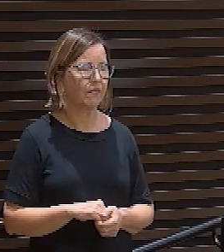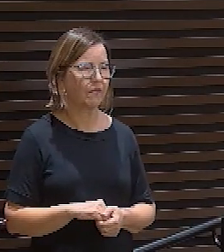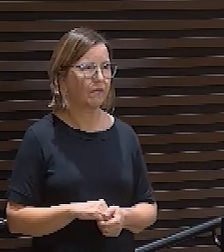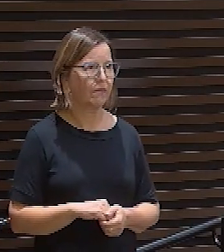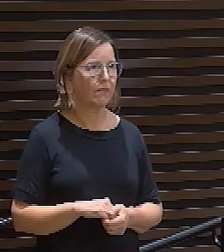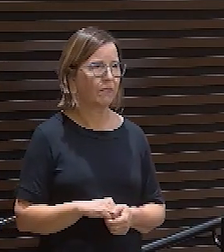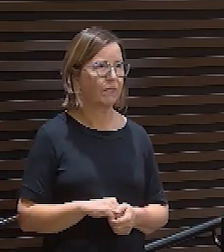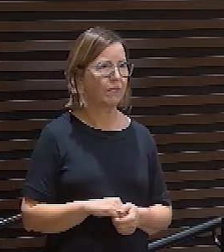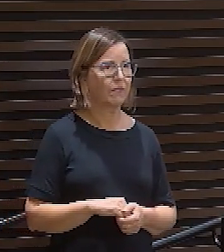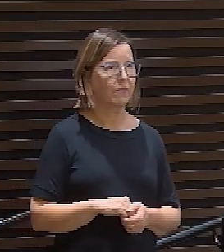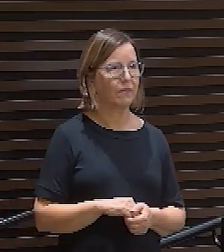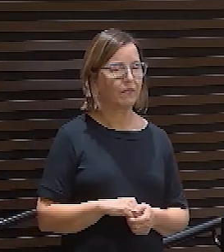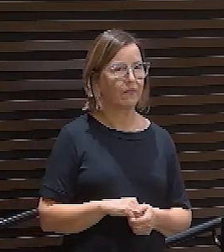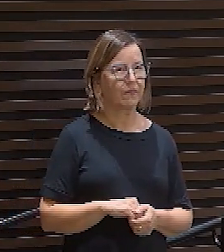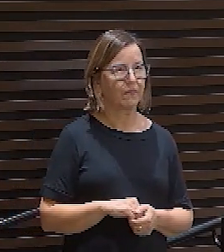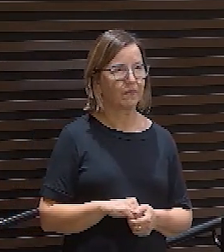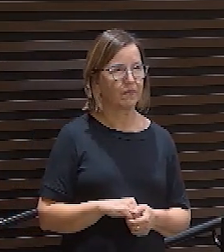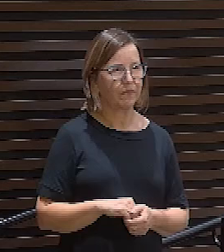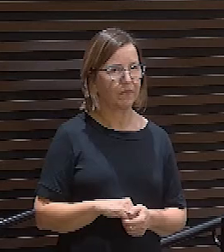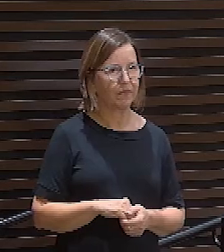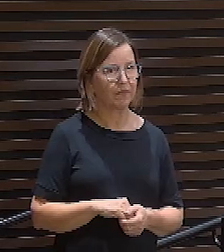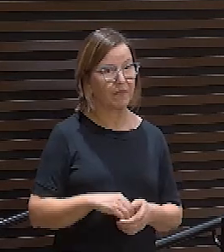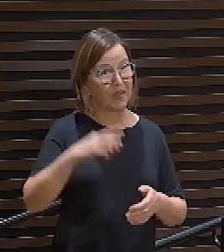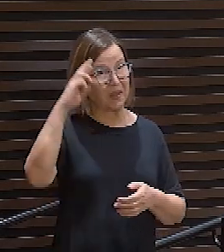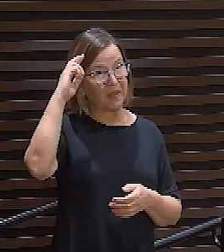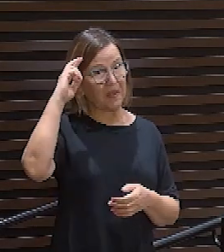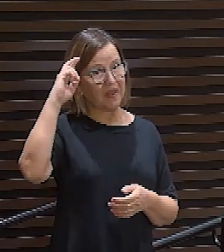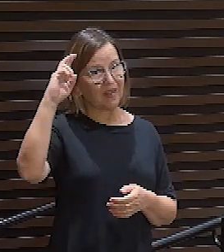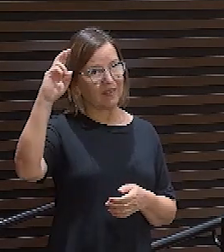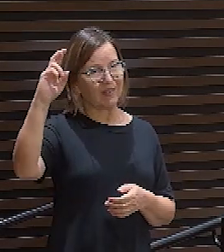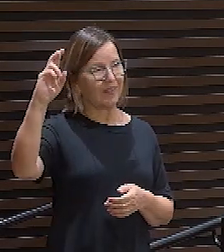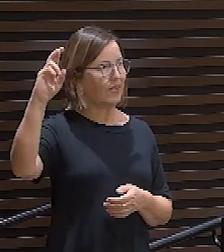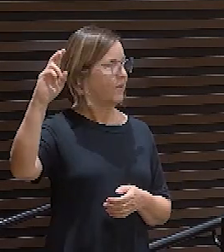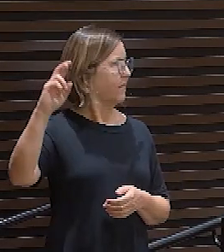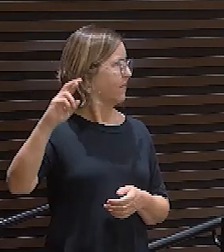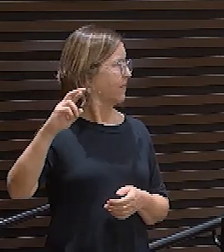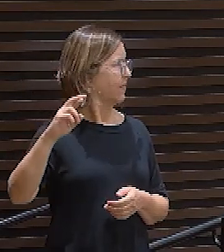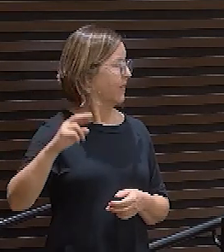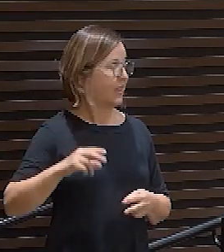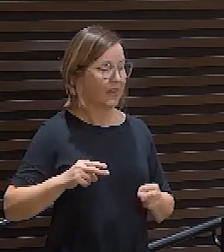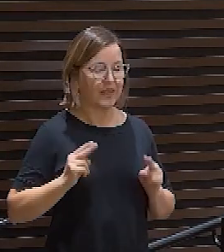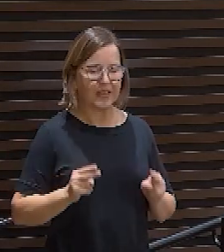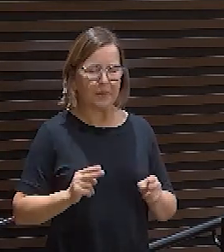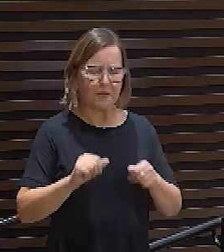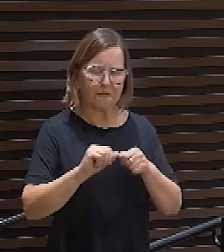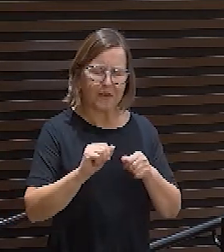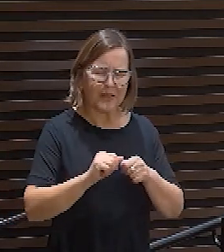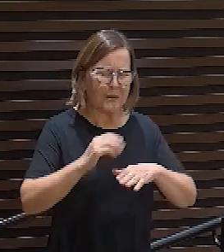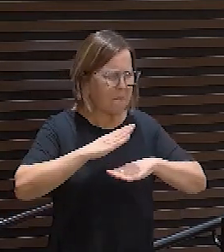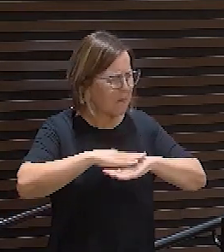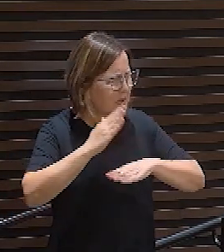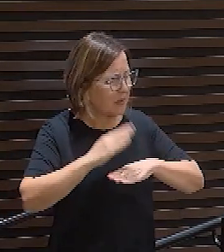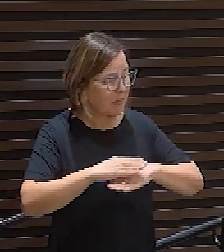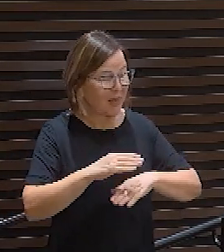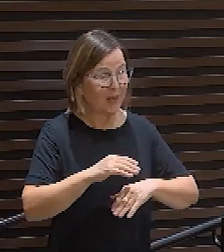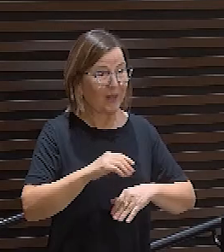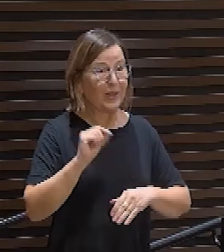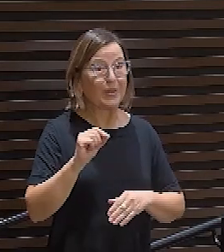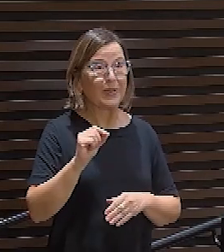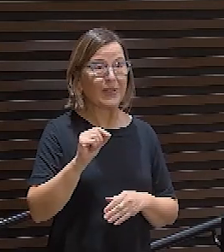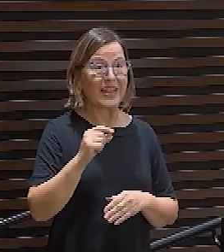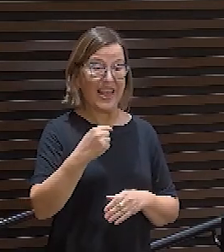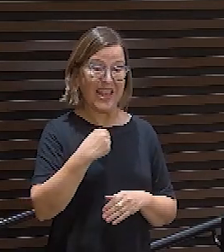O Senhor, Ele sempre faz muito além do que eu e você nós imaginamos.